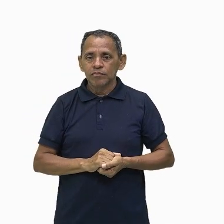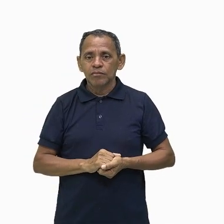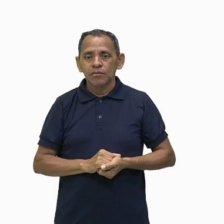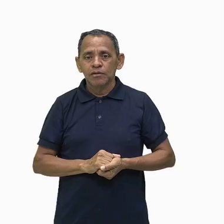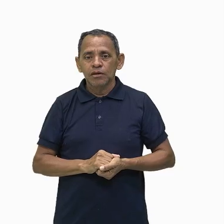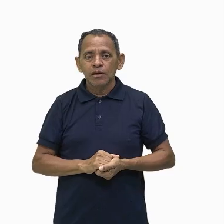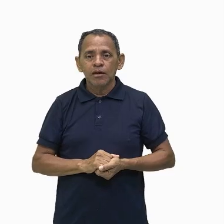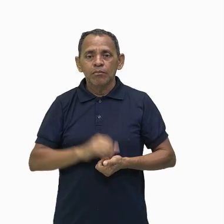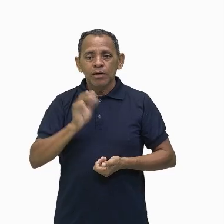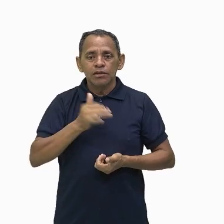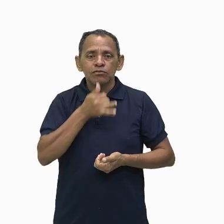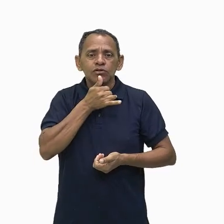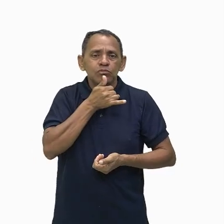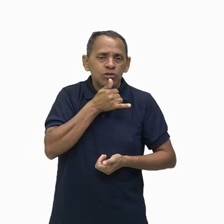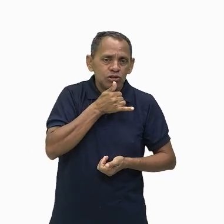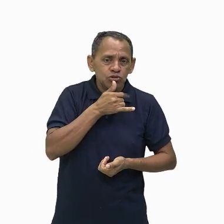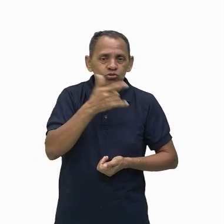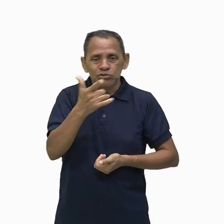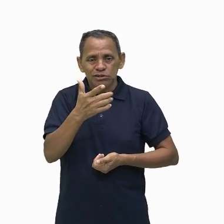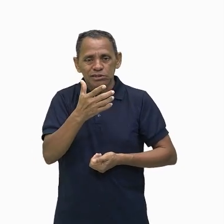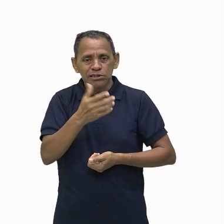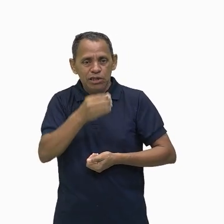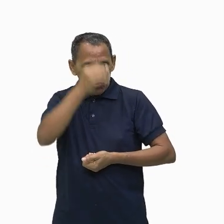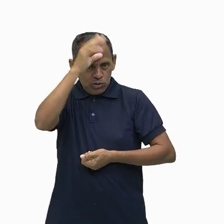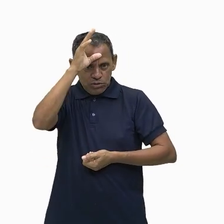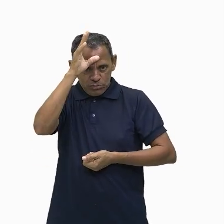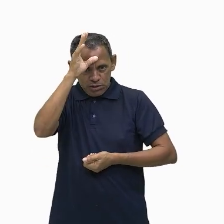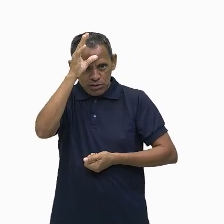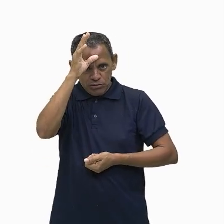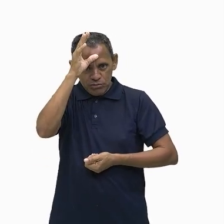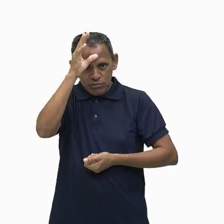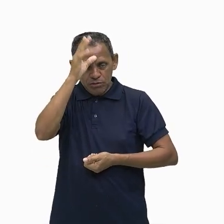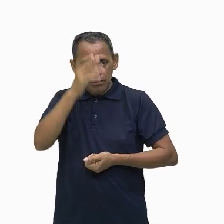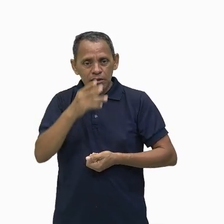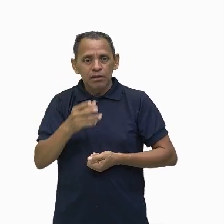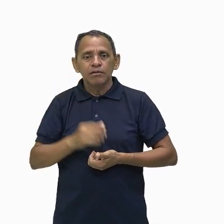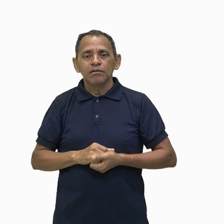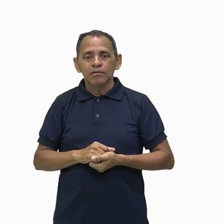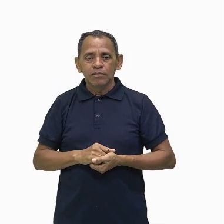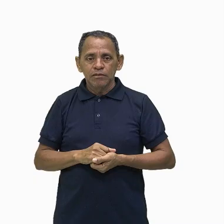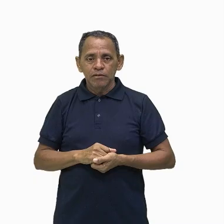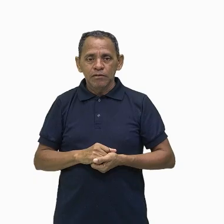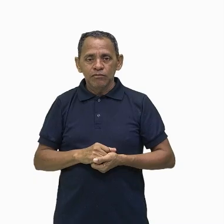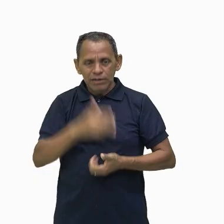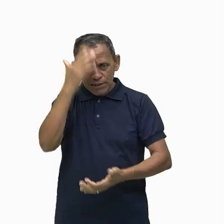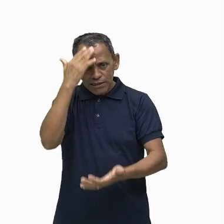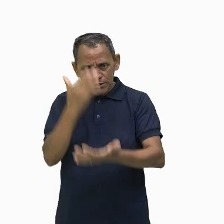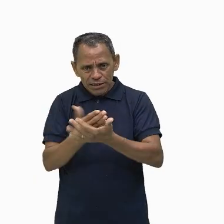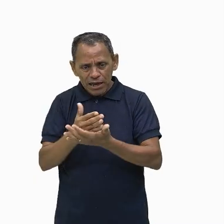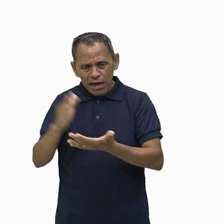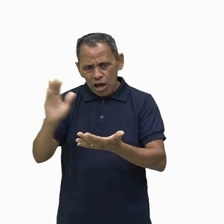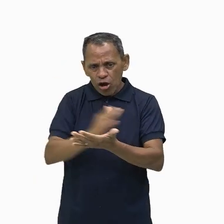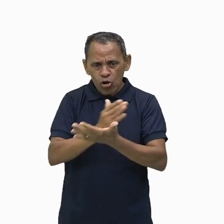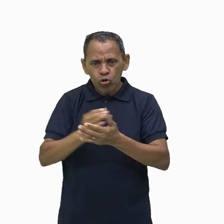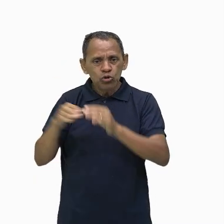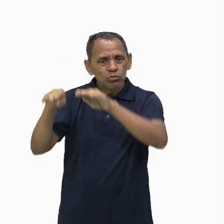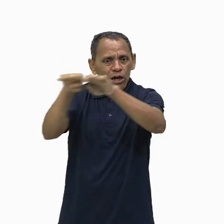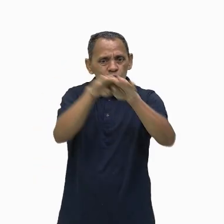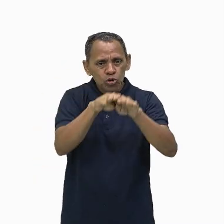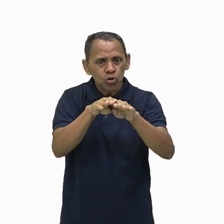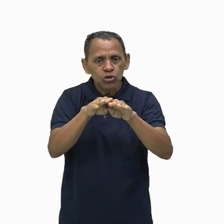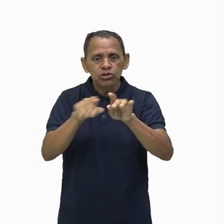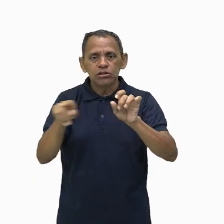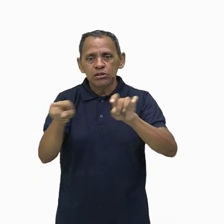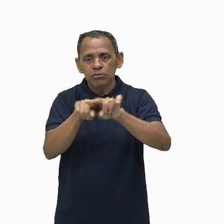esse conhecimento nos leva a entrar em certos padrões e estereótipos, que a gente acaba tentando